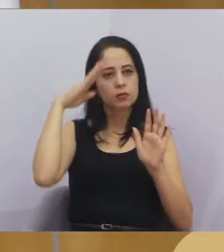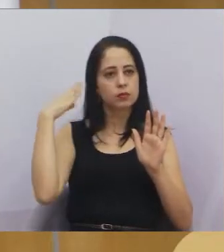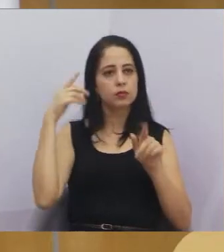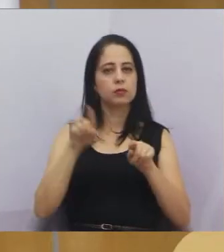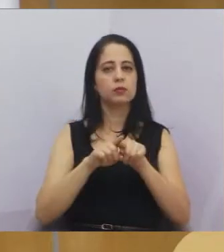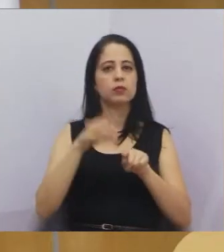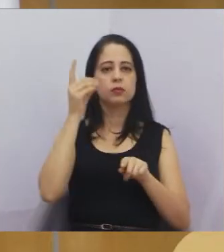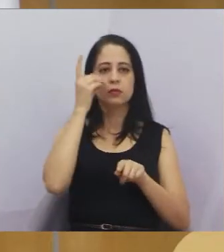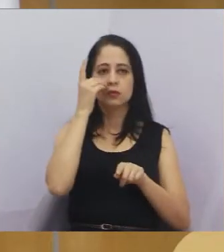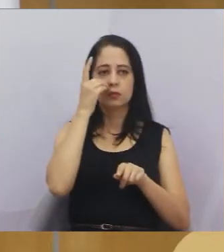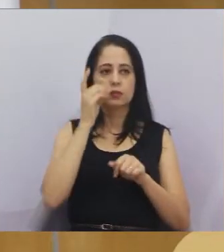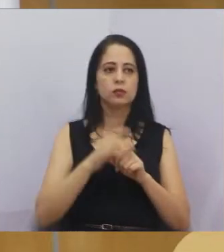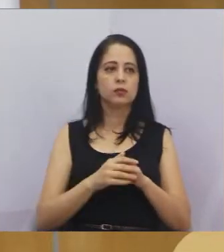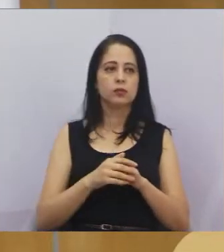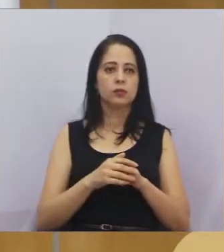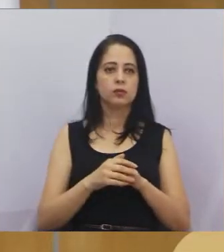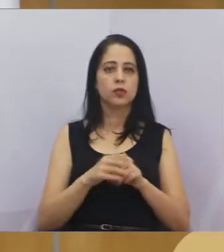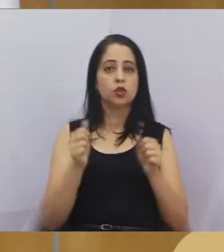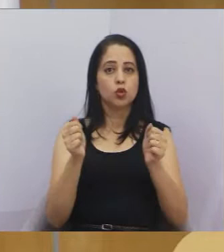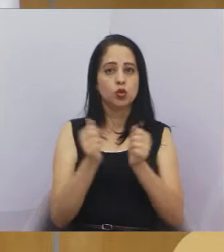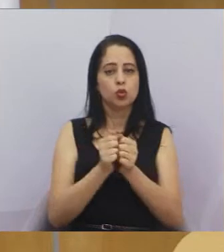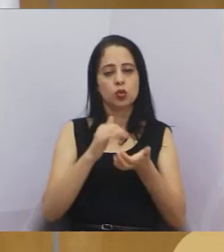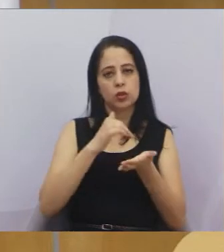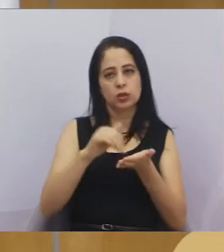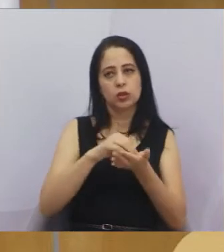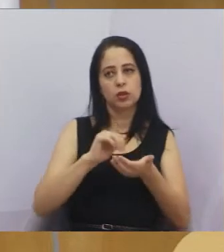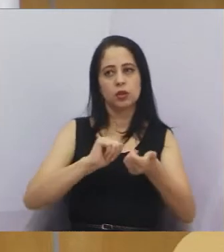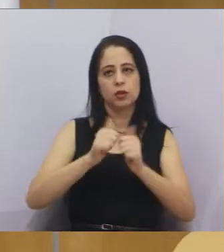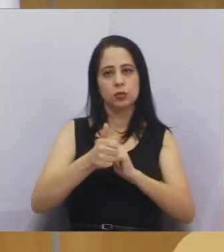incluindo a Secretaria de Esportes.